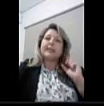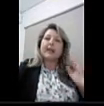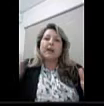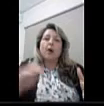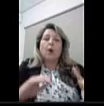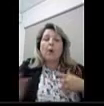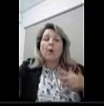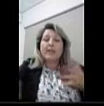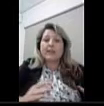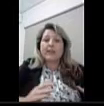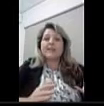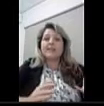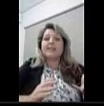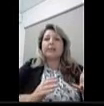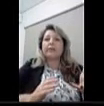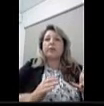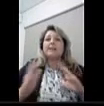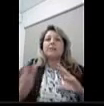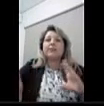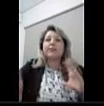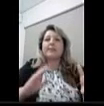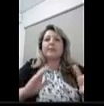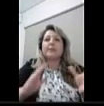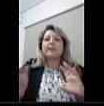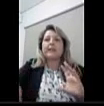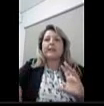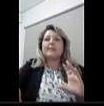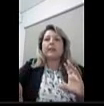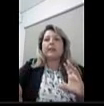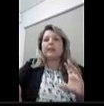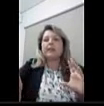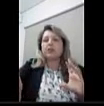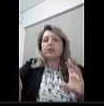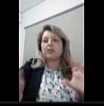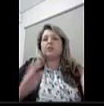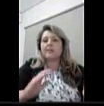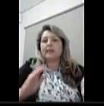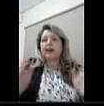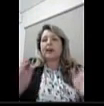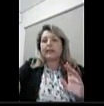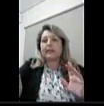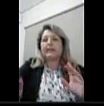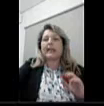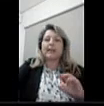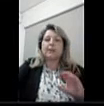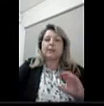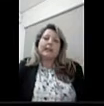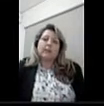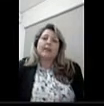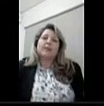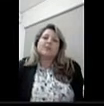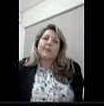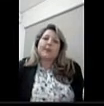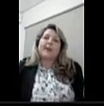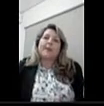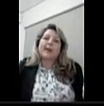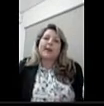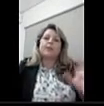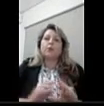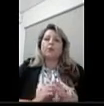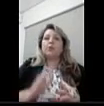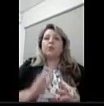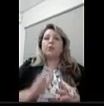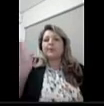terminar ou, às vezes, se for o caso, fazer uma avaliação em dias alternados. Então, eu faço uma primeira